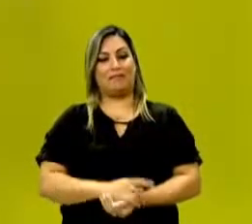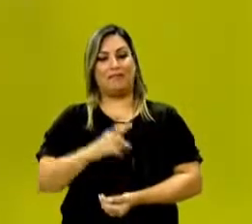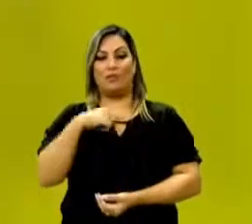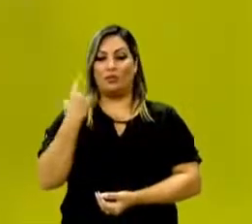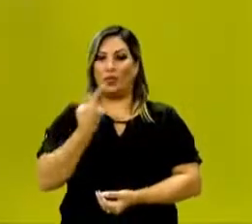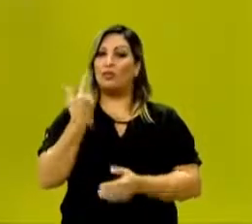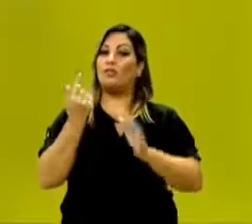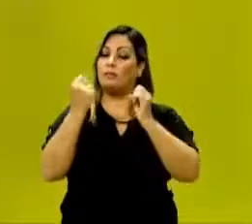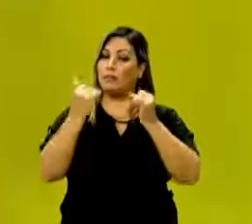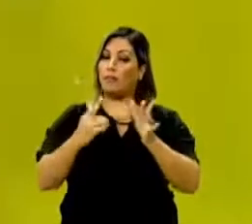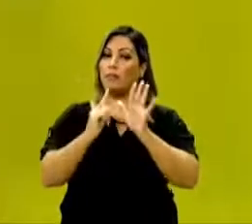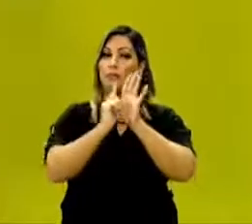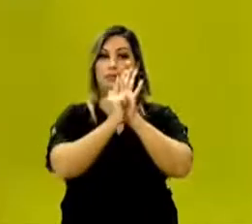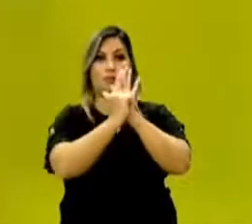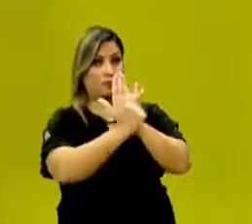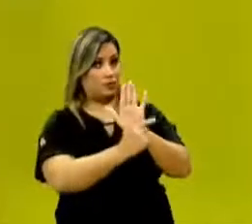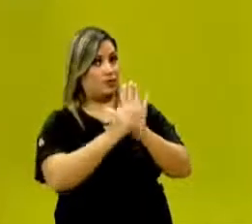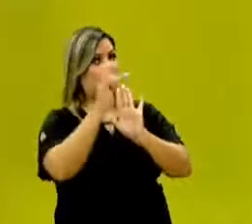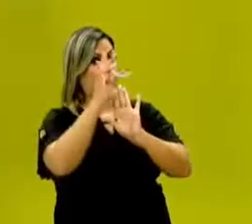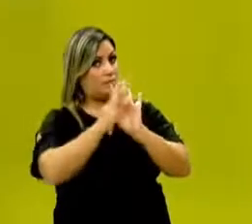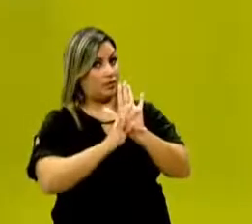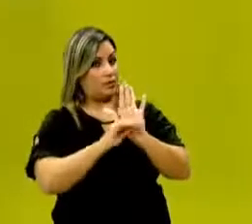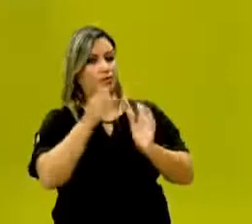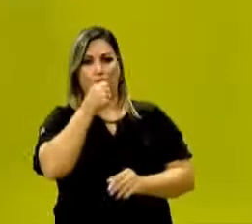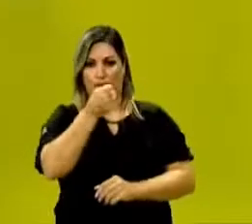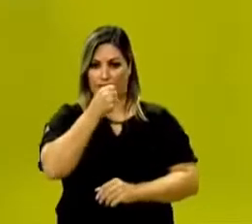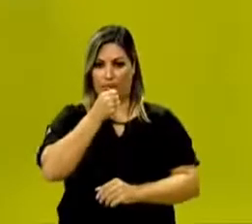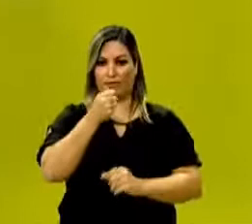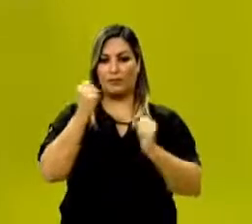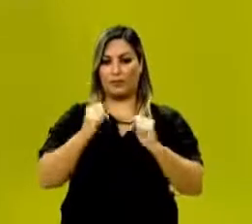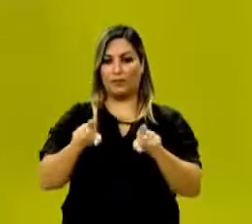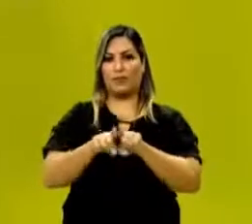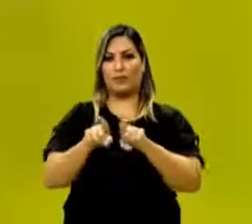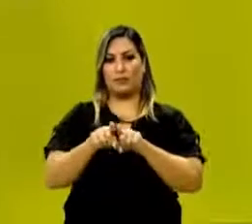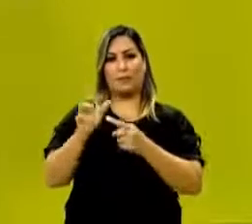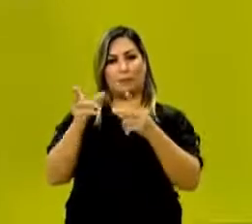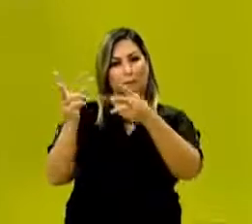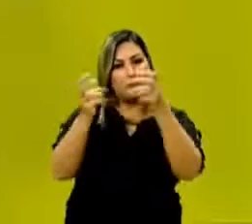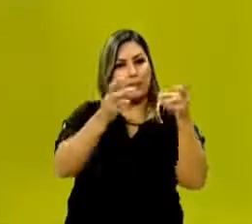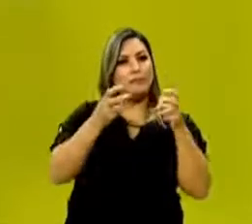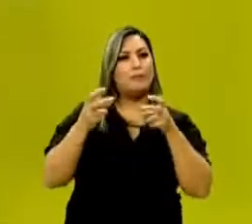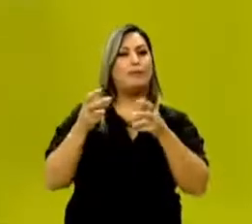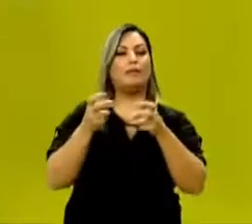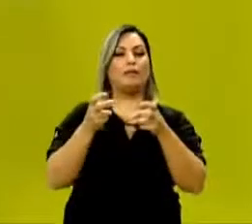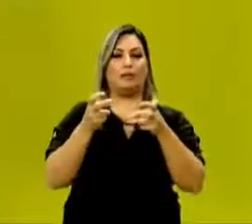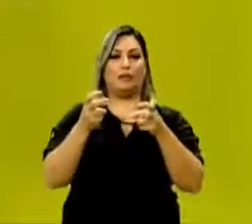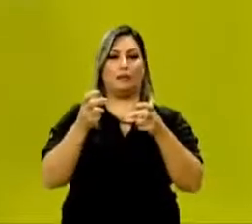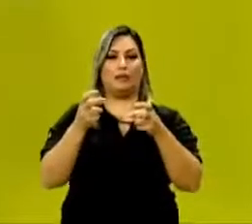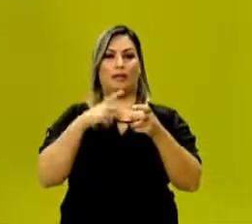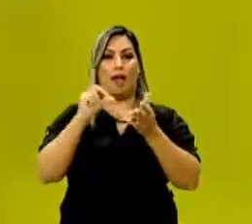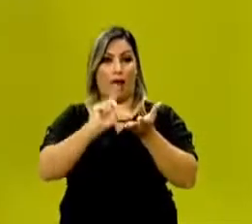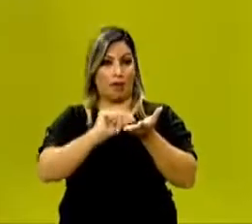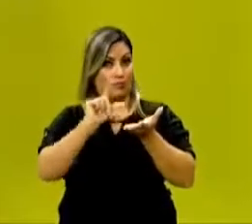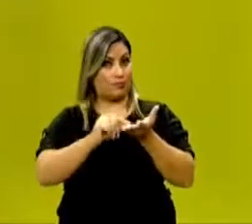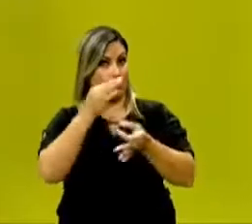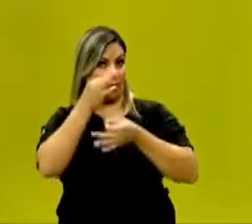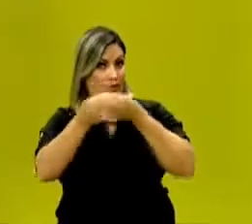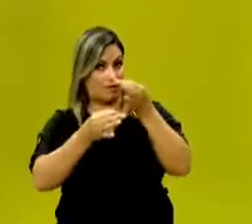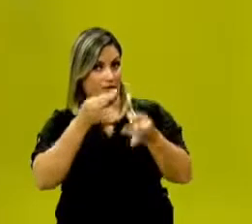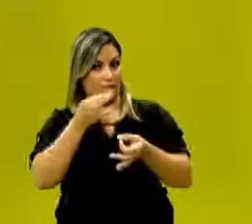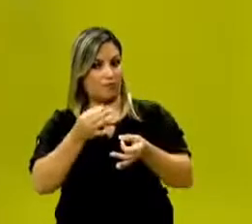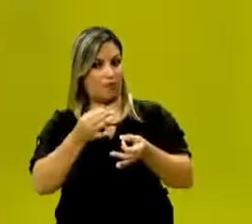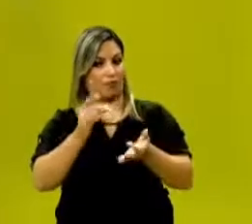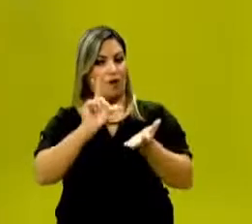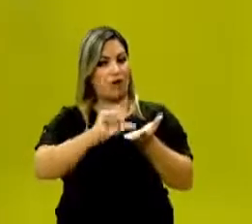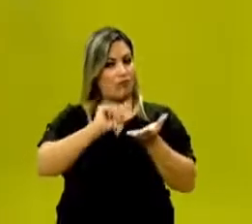em gêneros textuais jornalísticos, nós podemos perceber o artigo de opinião.